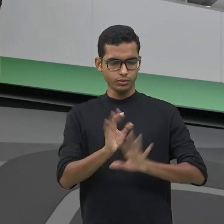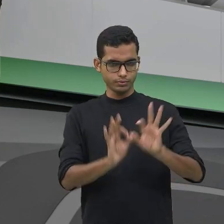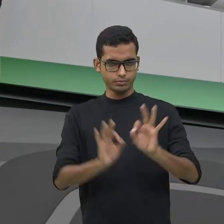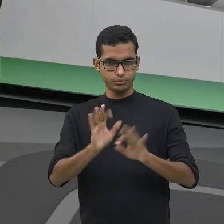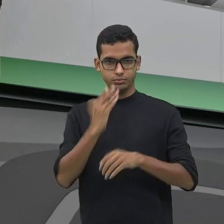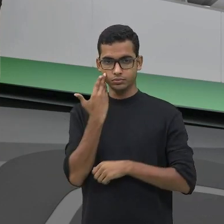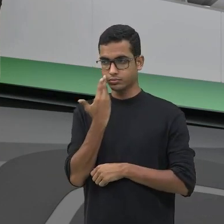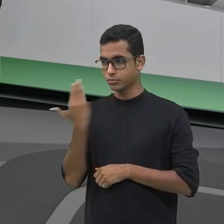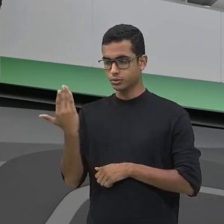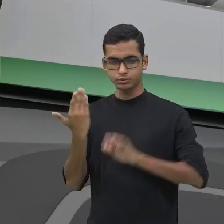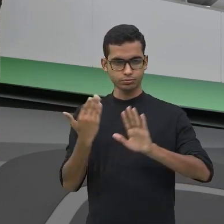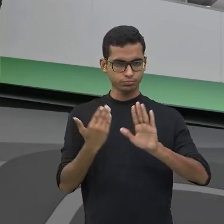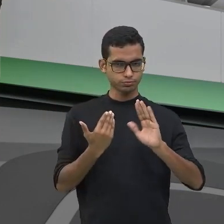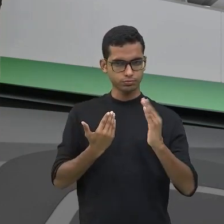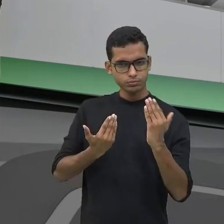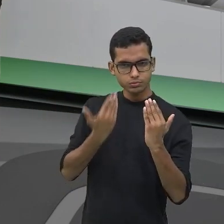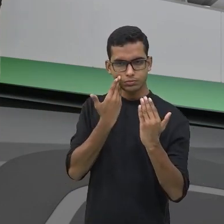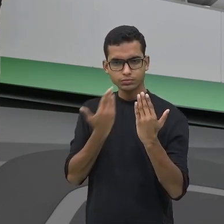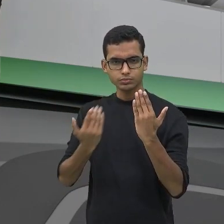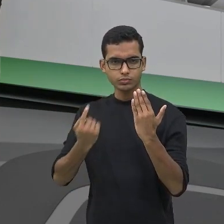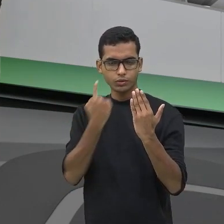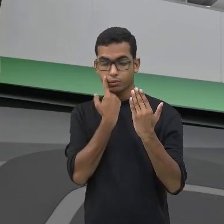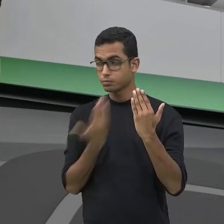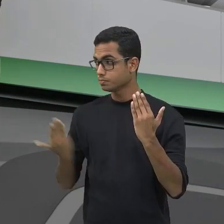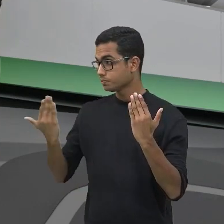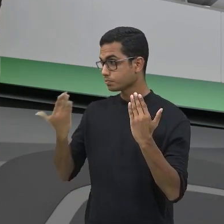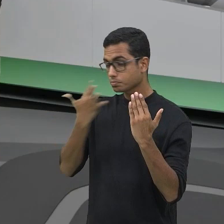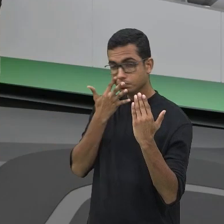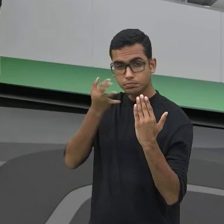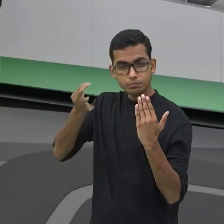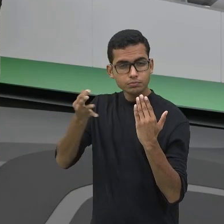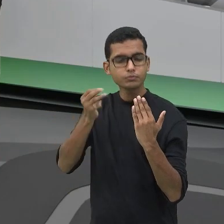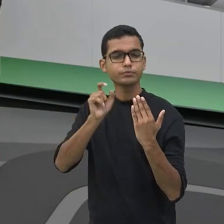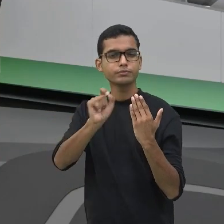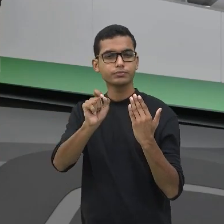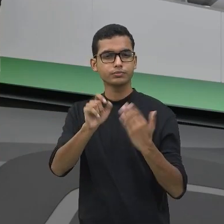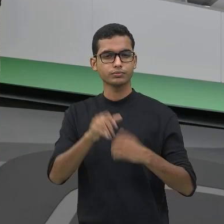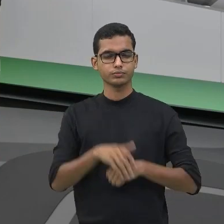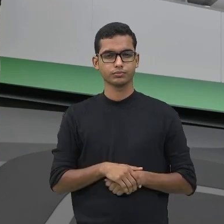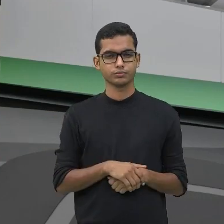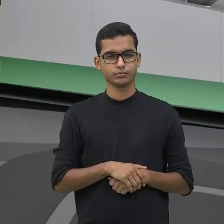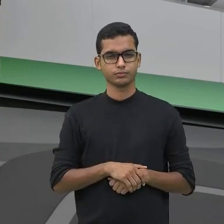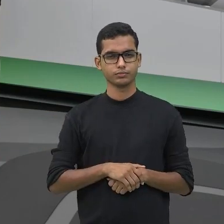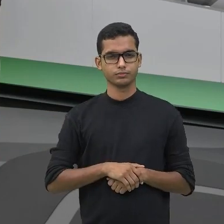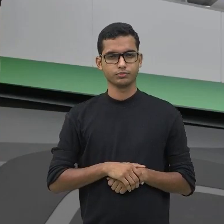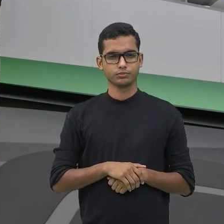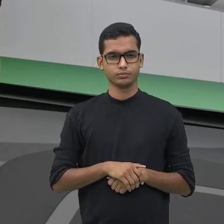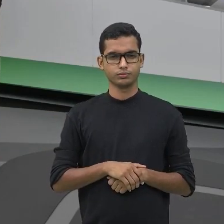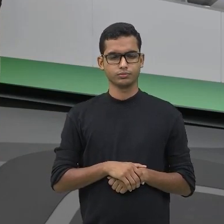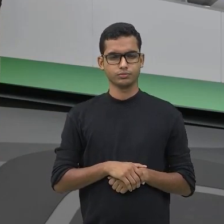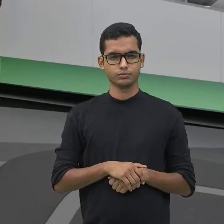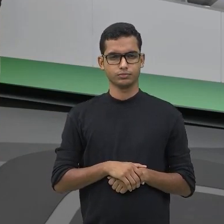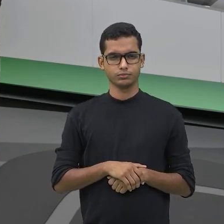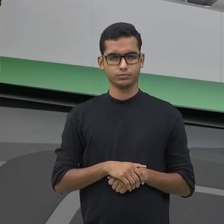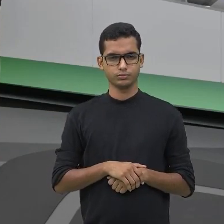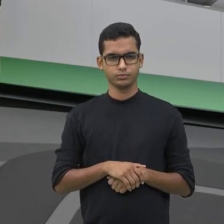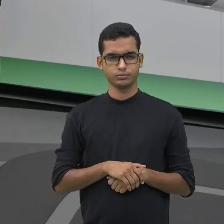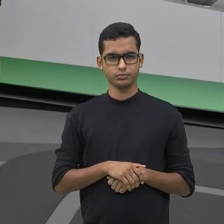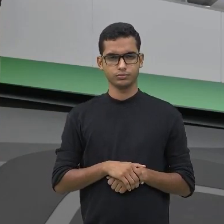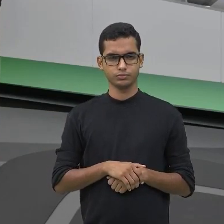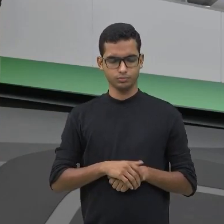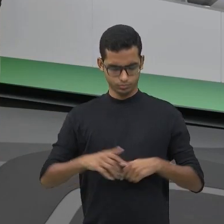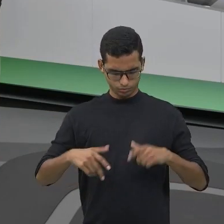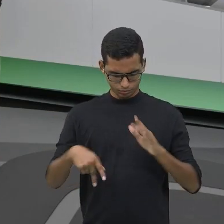eu virar aqui para frente para você olhar com carinho. Muito bem. Eu tenho aqui, ó, o